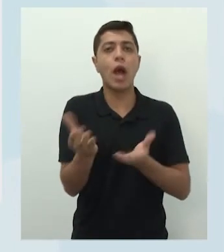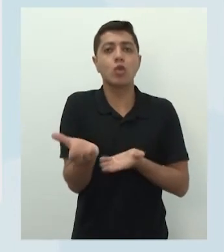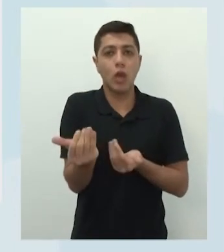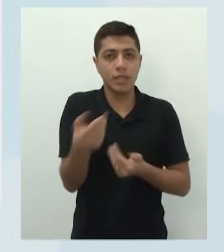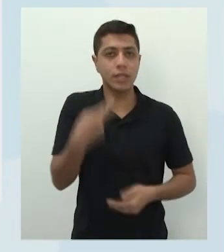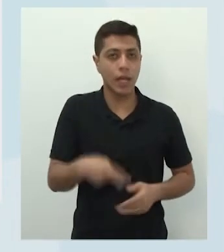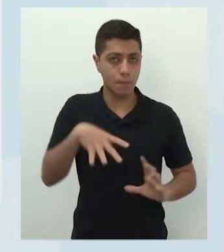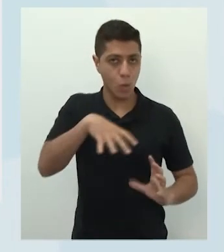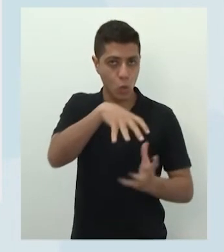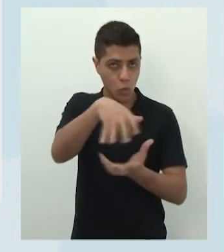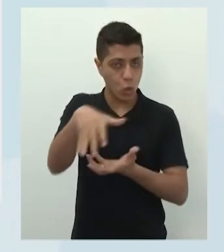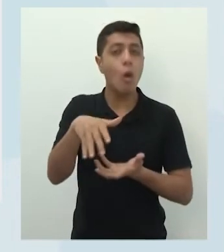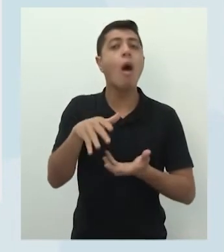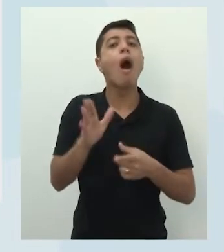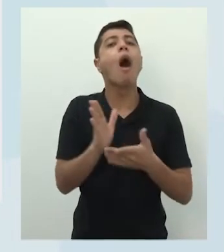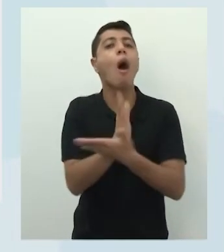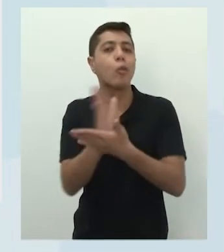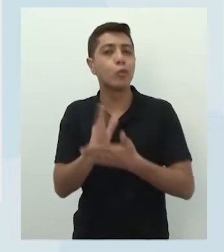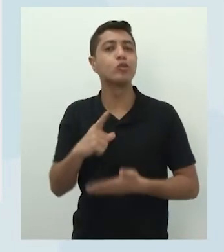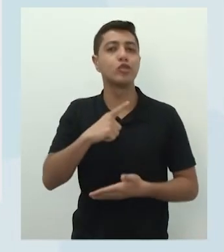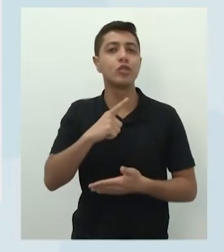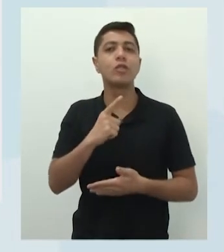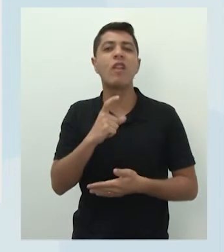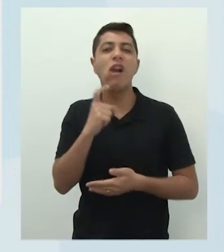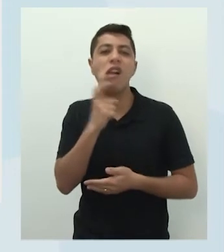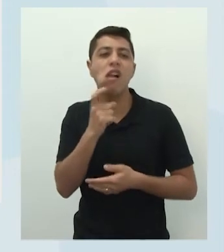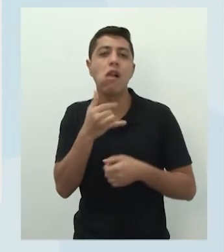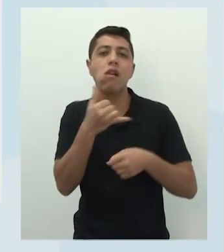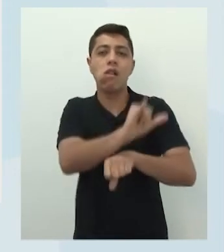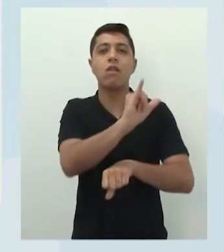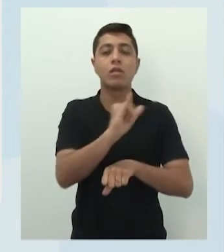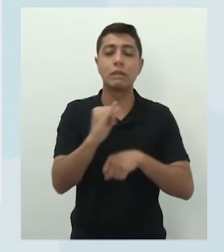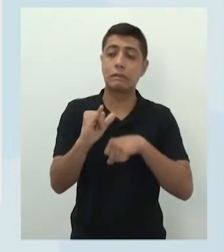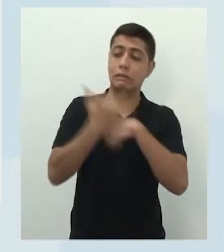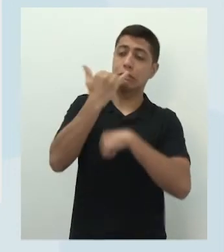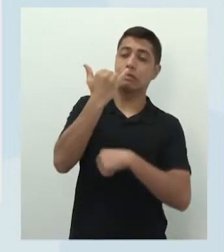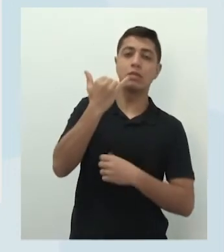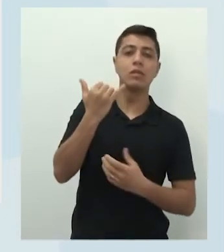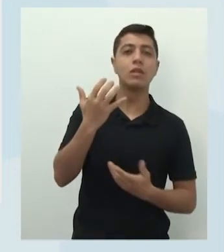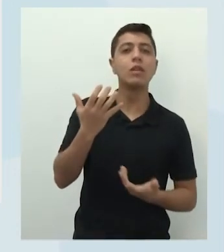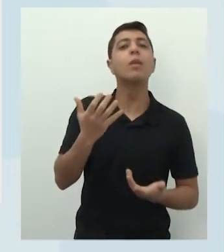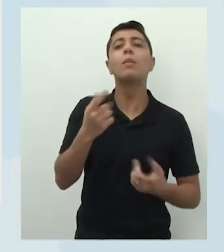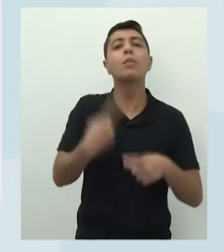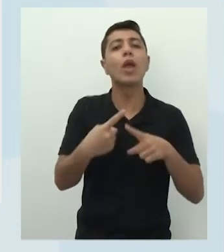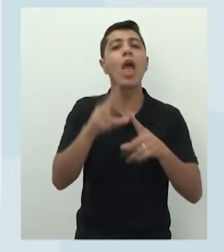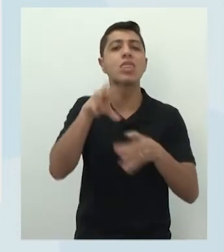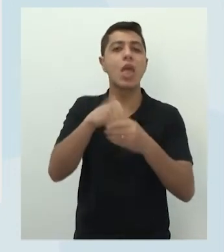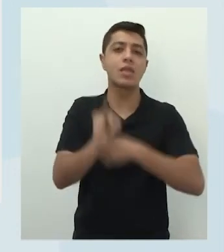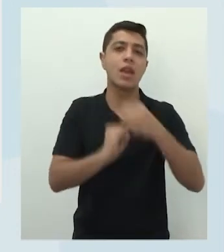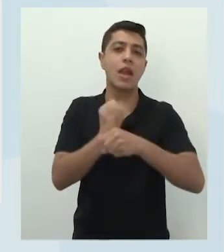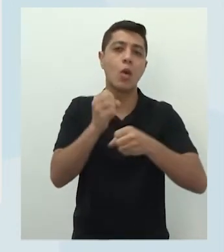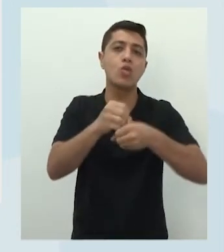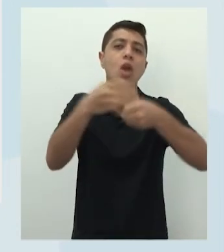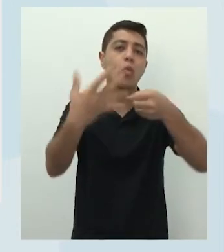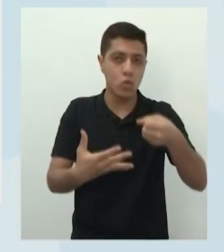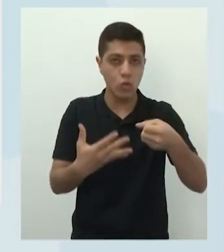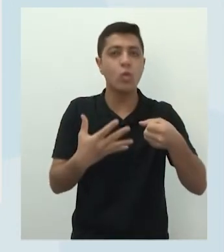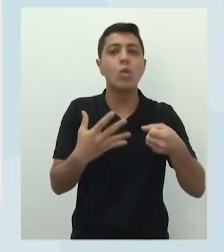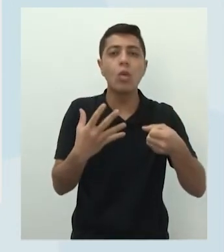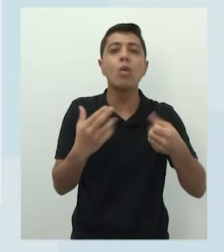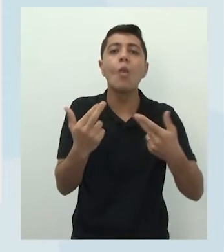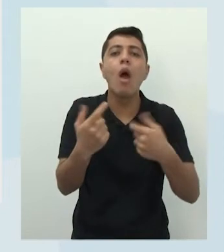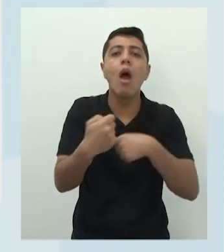bonita, que saiu em Stanford. Eu considero Stanford hoje a melhor escola de educação, a melhor faculdade do mundo de educação. E o